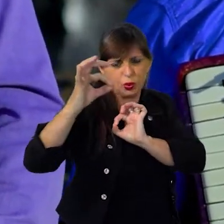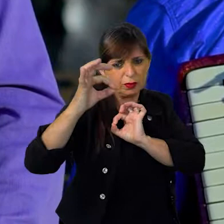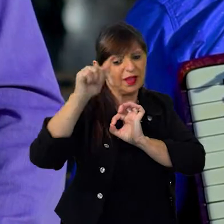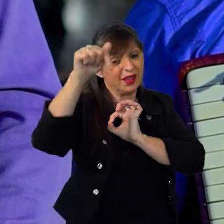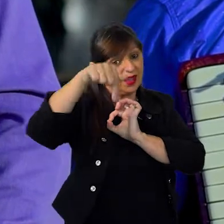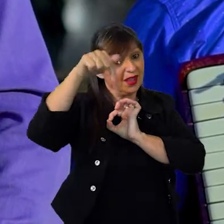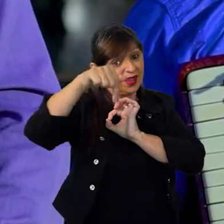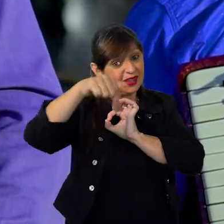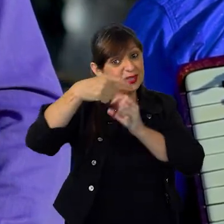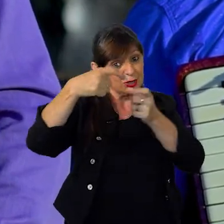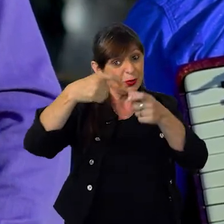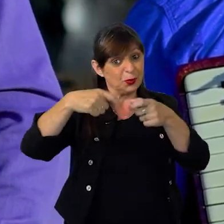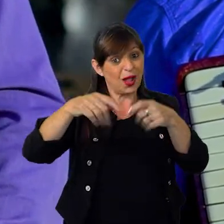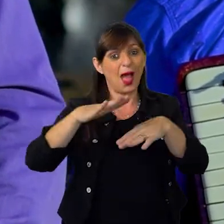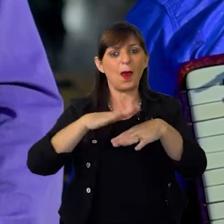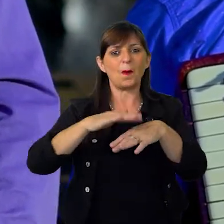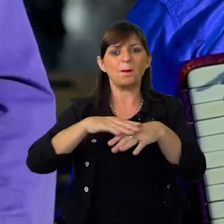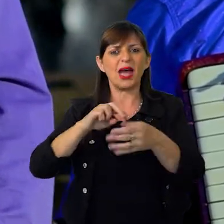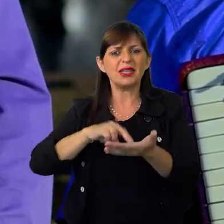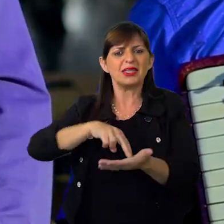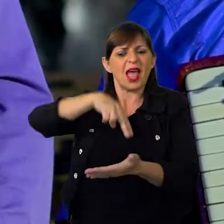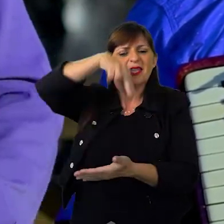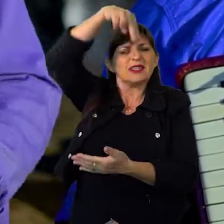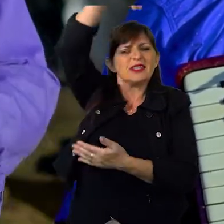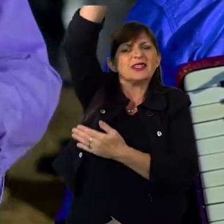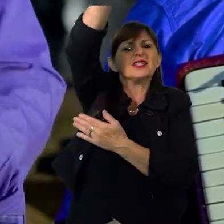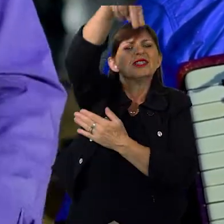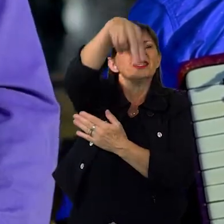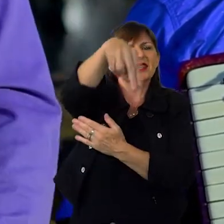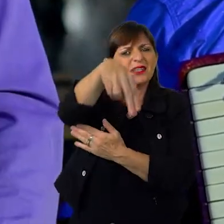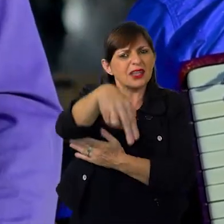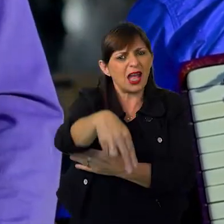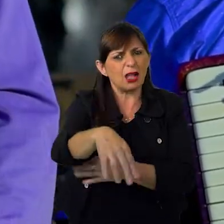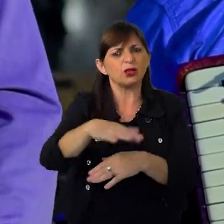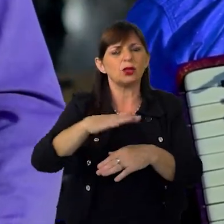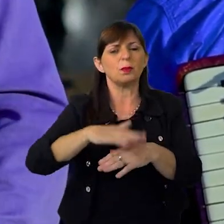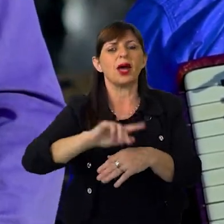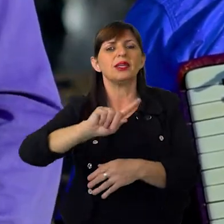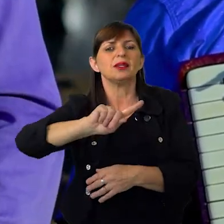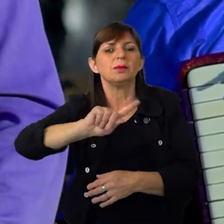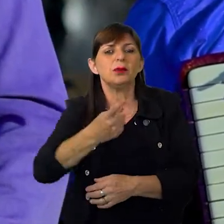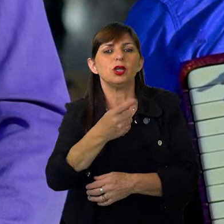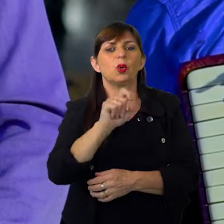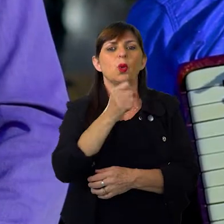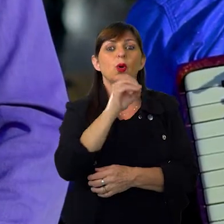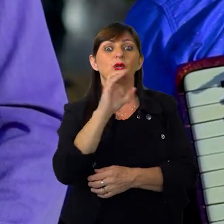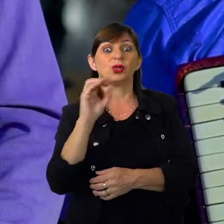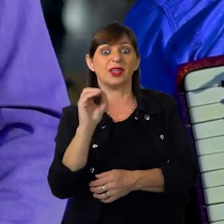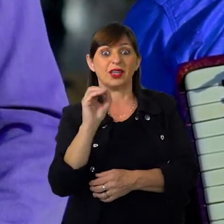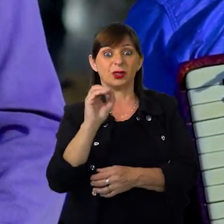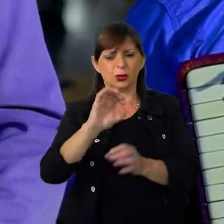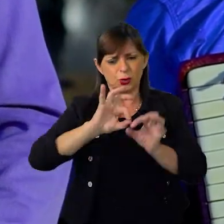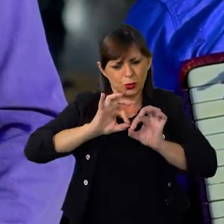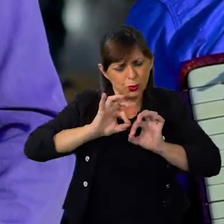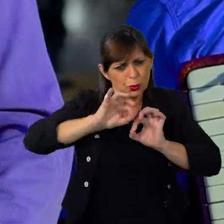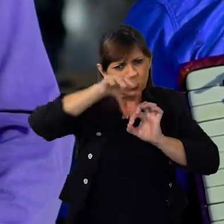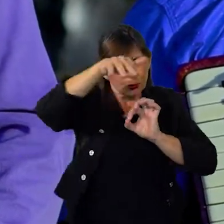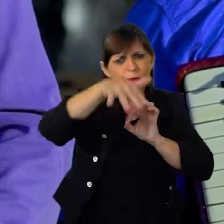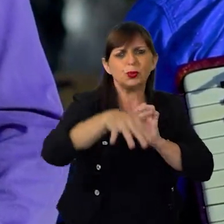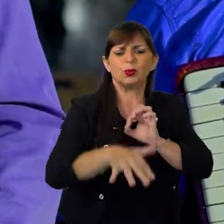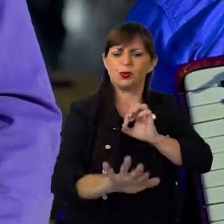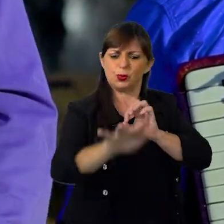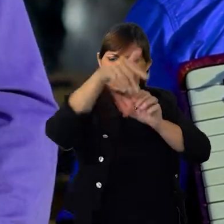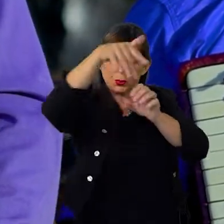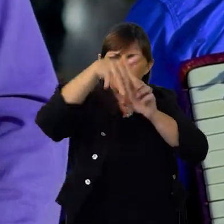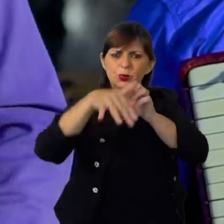uma hora salto longitudinal do mundo são mais de 1.800 metros aonde o rio cai né de lá para